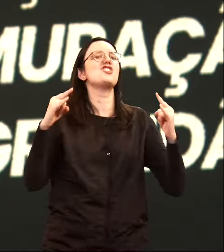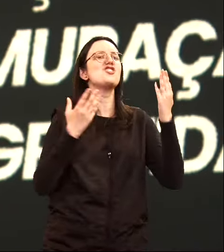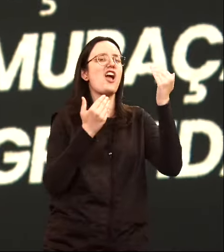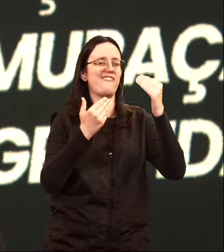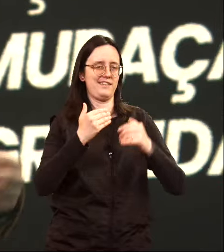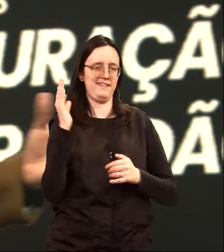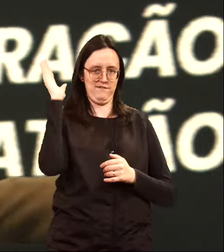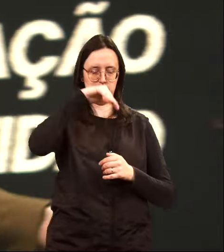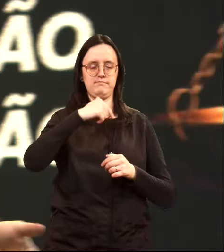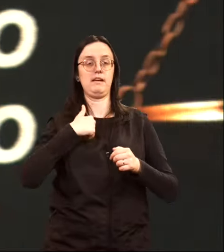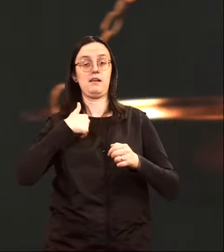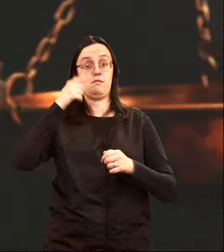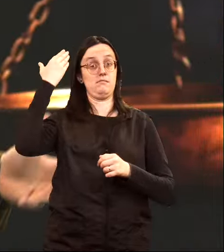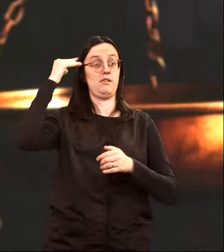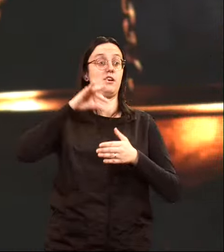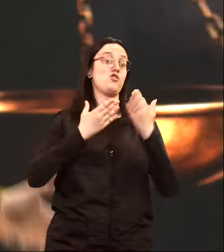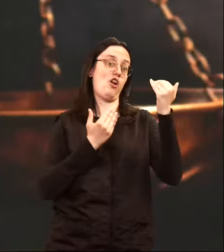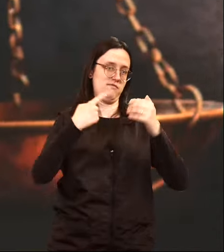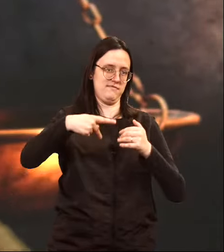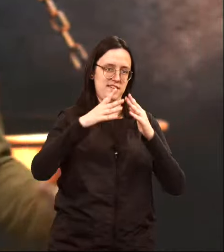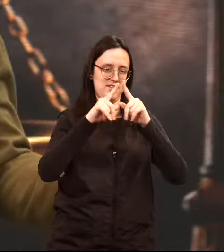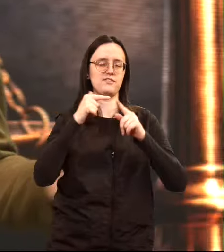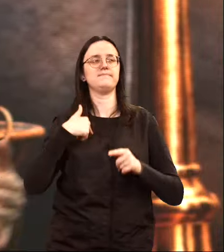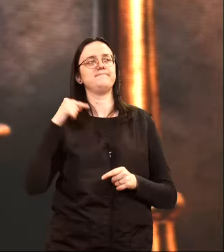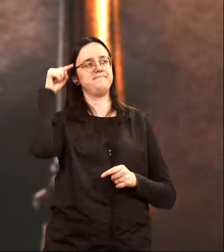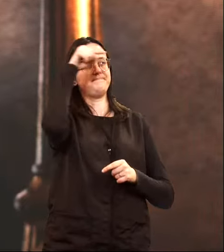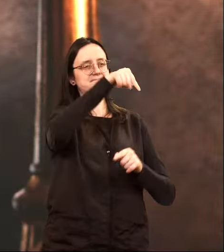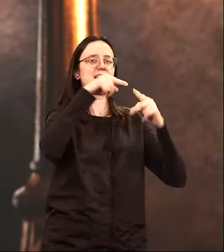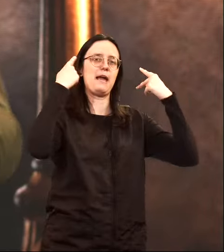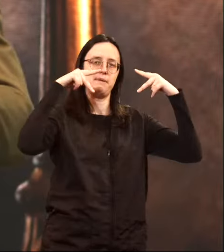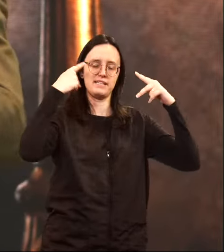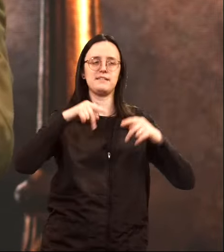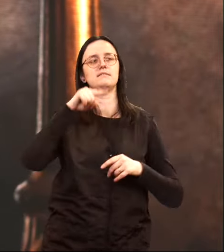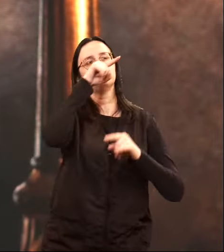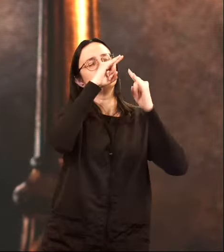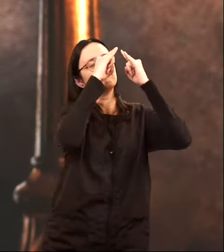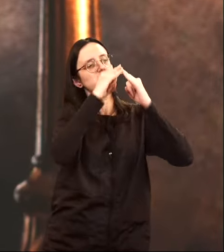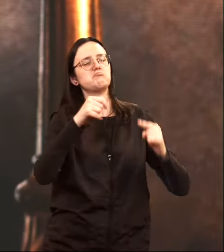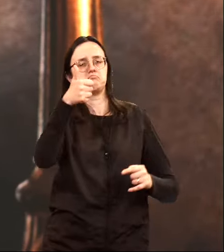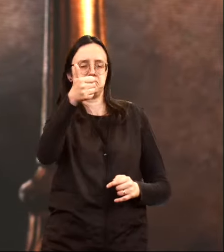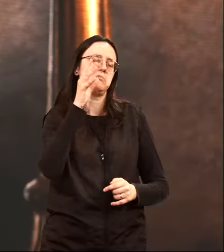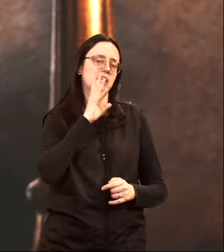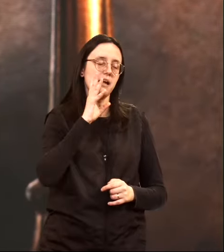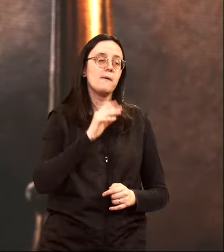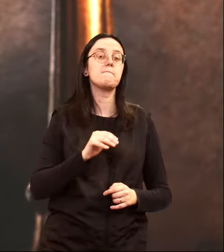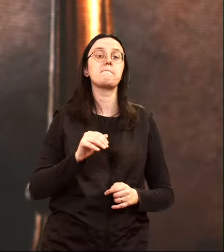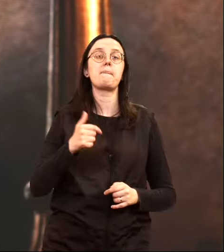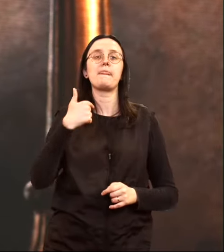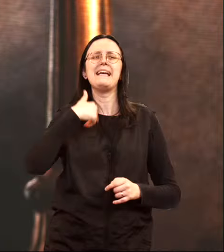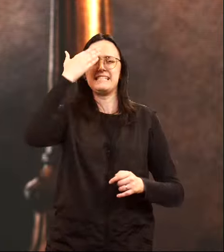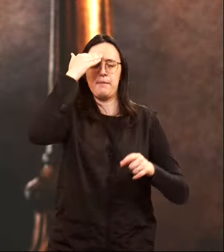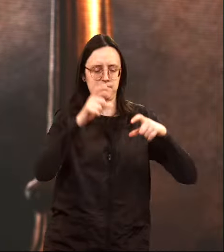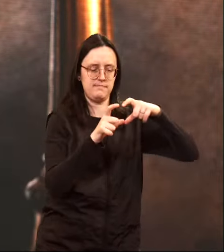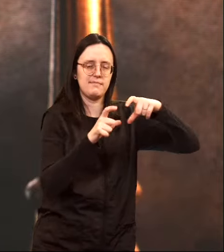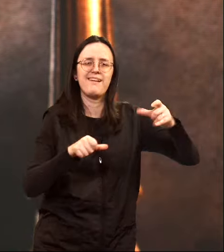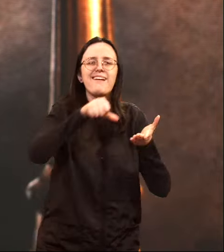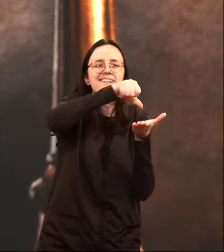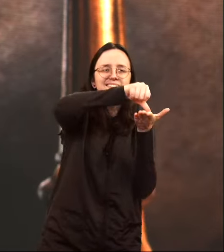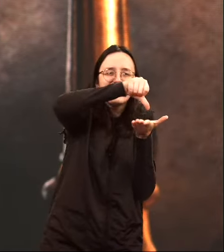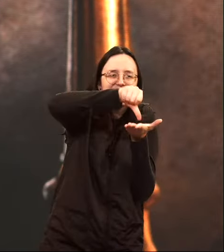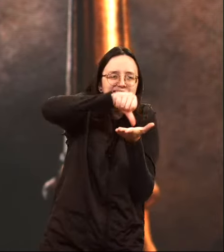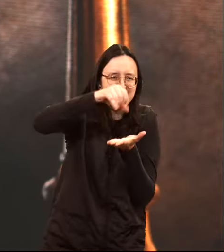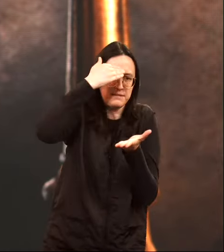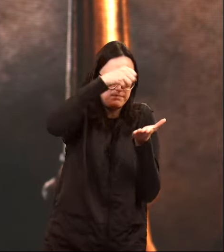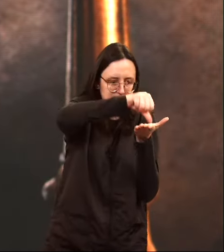de jovens. Eu liderava a juventude da igreja e nós fizemos um acampamento e eu fiz cartelas assim com adesivos